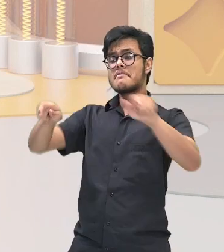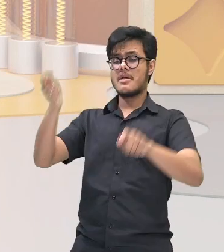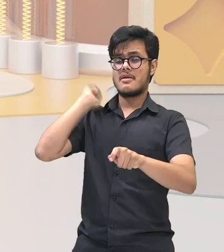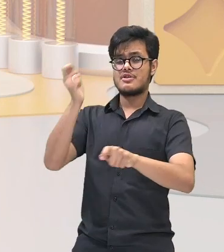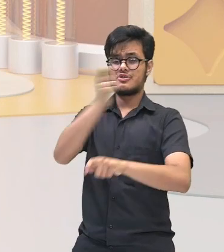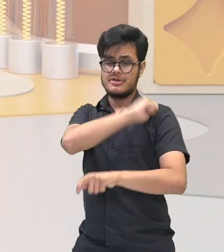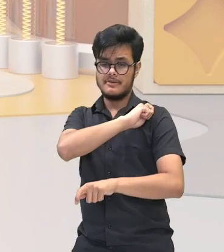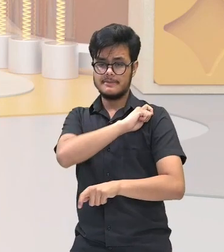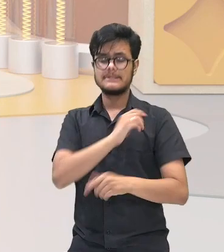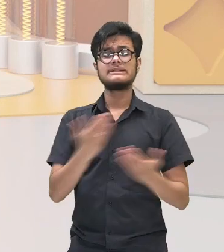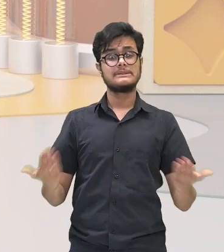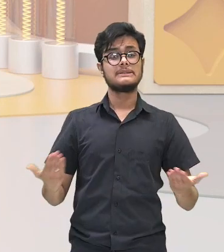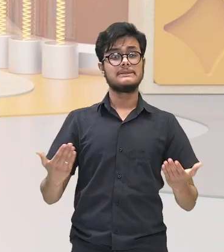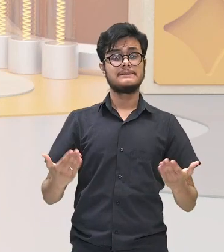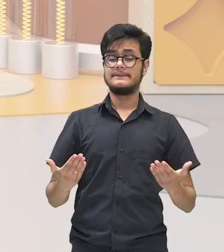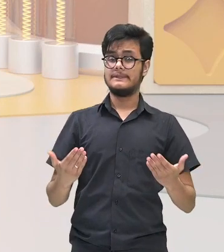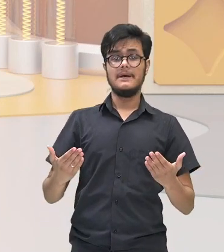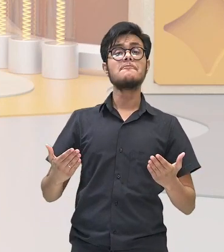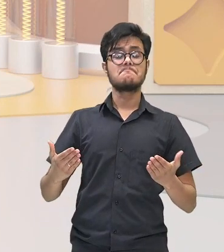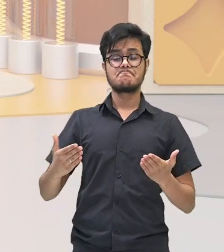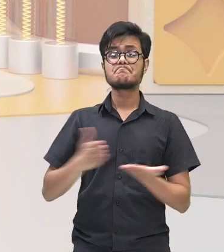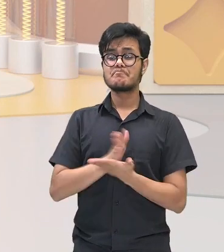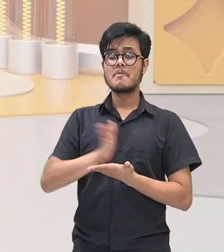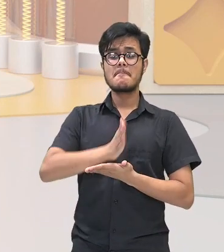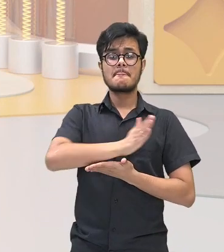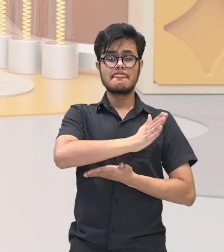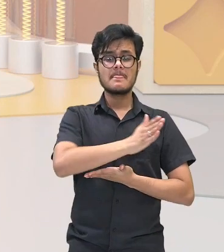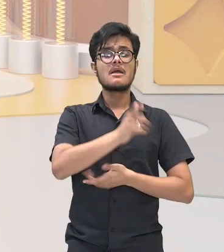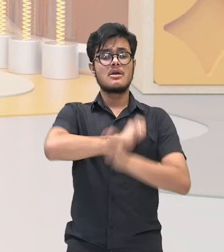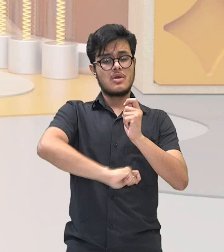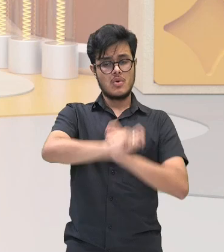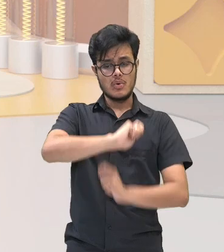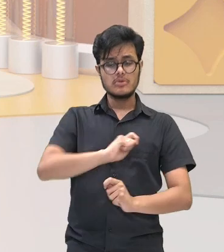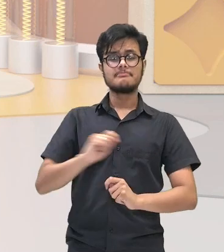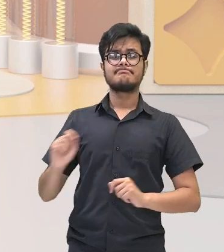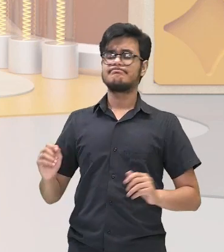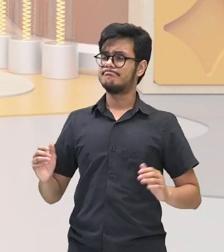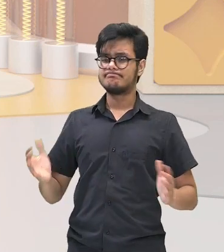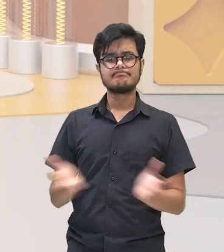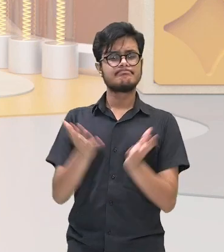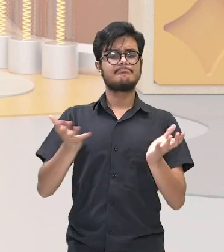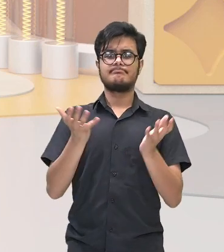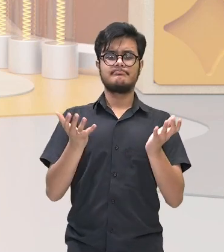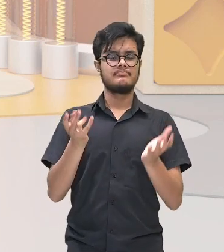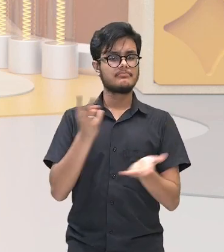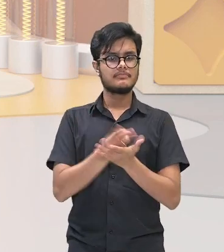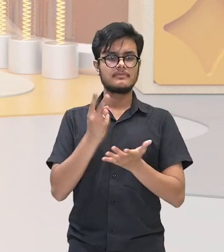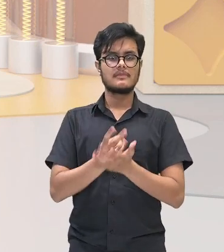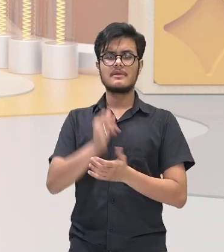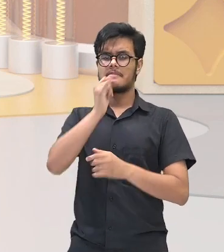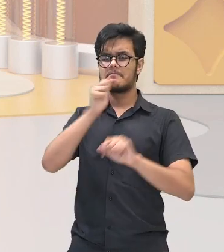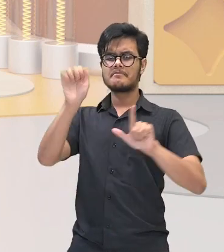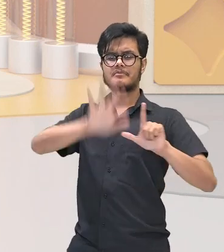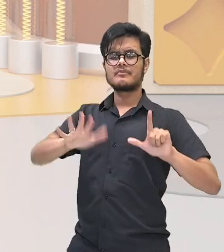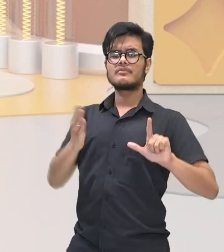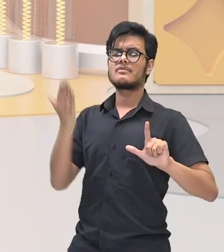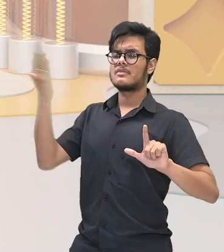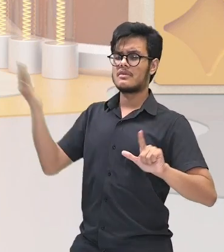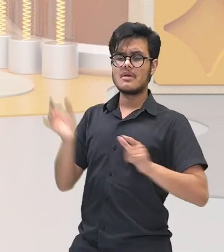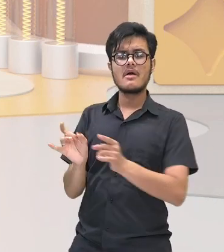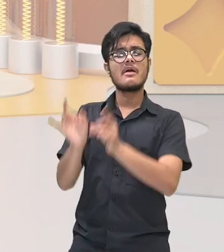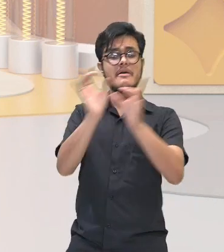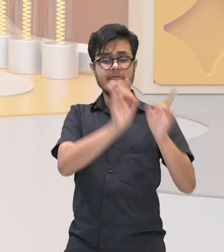essas rotas comerciais elas vão ser cada vez mais intensas. E observe aqui também, né, a imagem aqui justamente do comércio